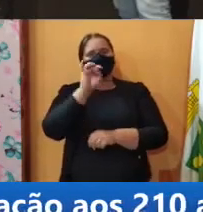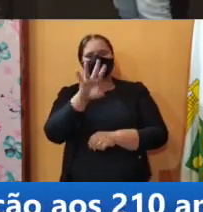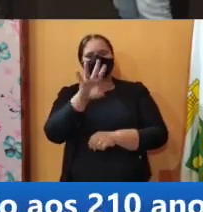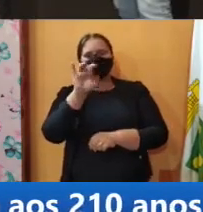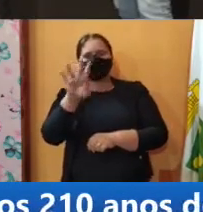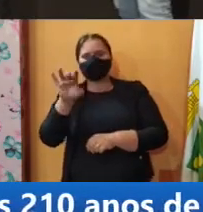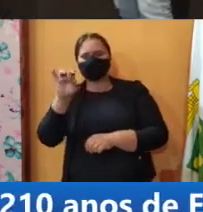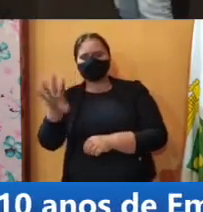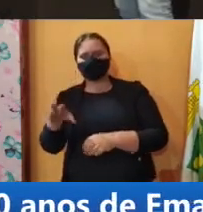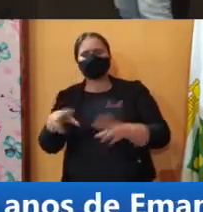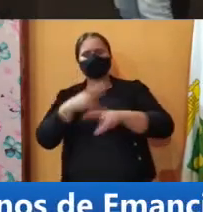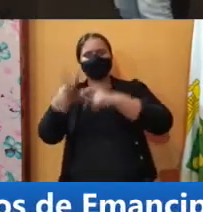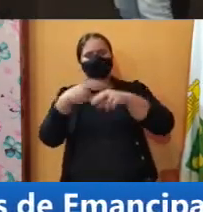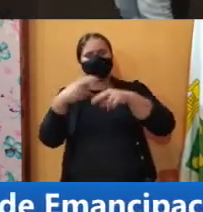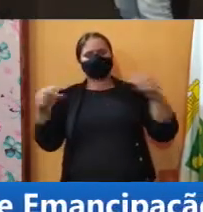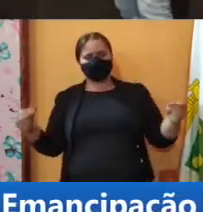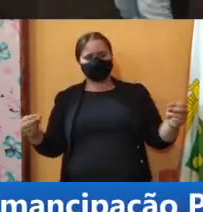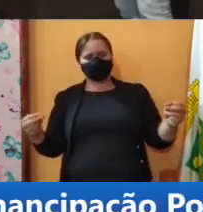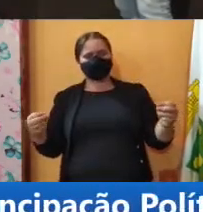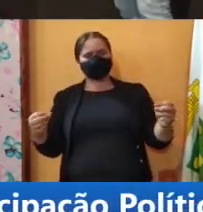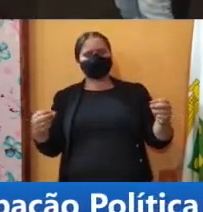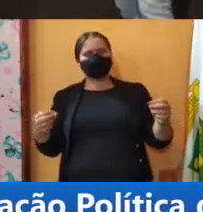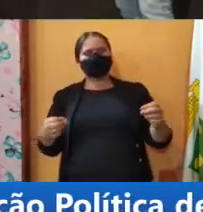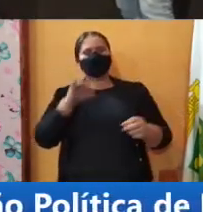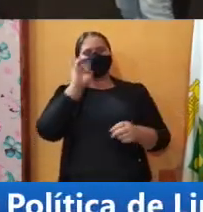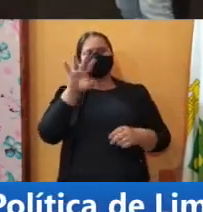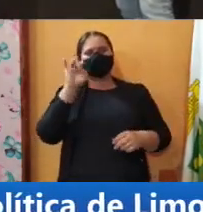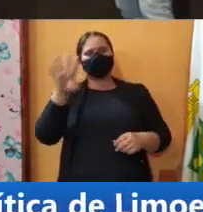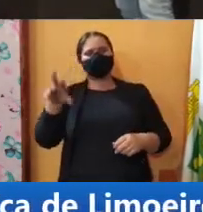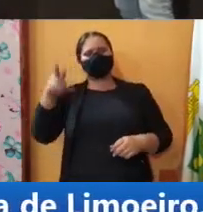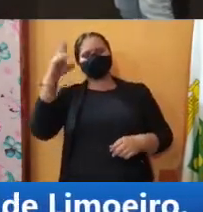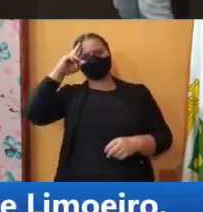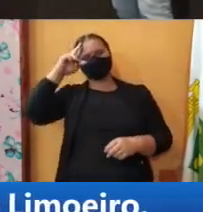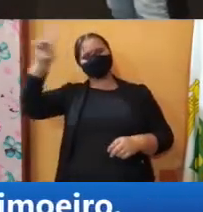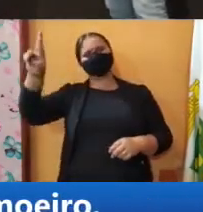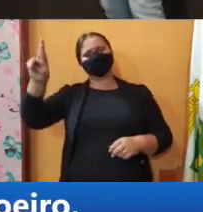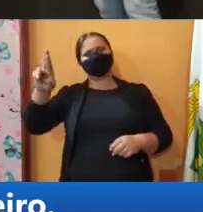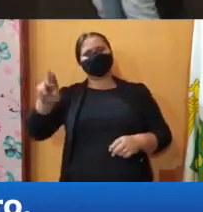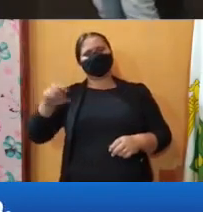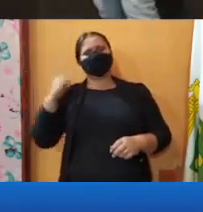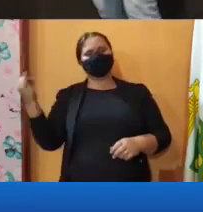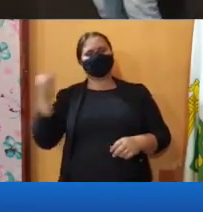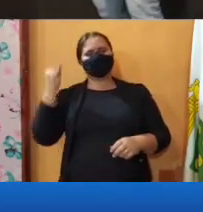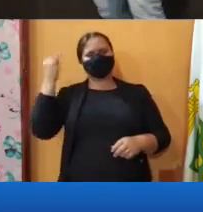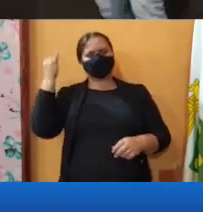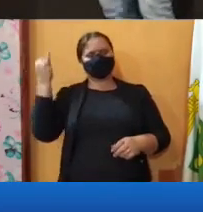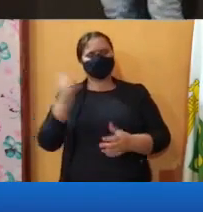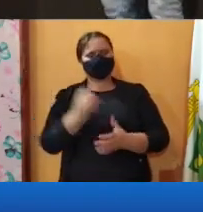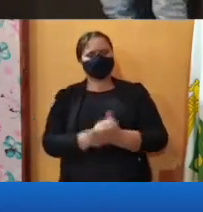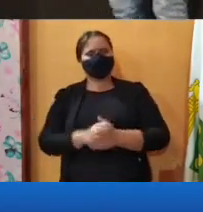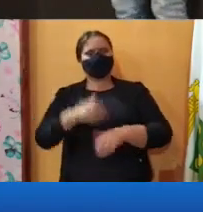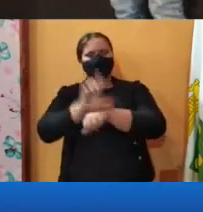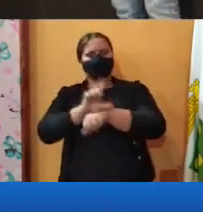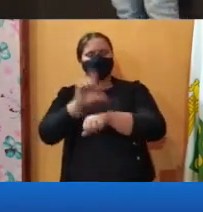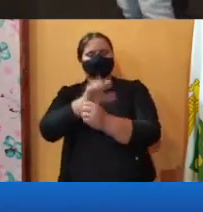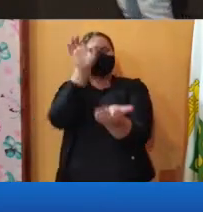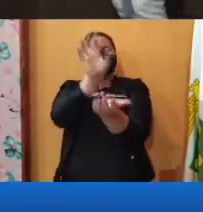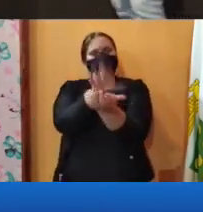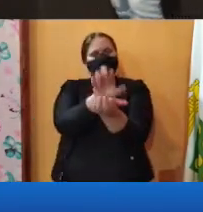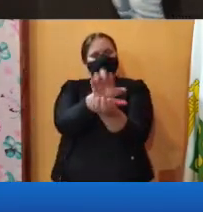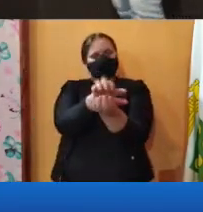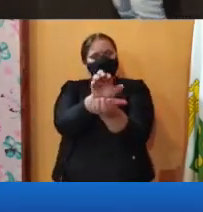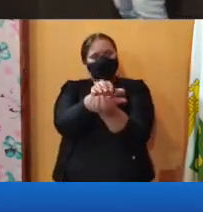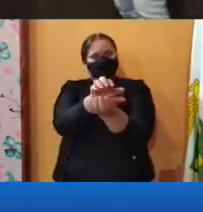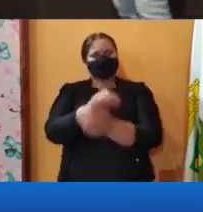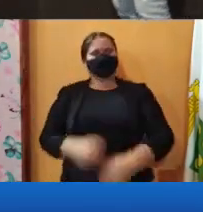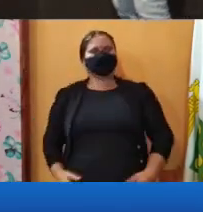autoridade, seja de onde for, mas eles três têm que estar juntinho um no outro e embaixo tem que ter um rodapé Limoeiro Pernambuco. Se você